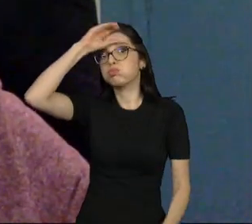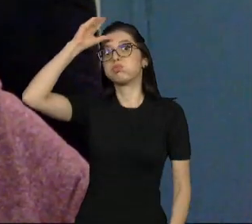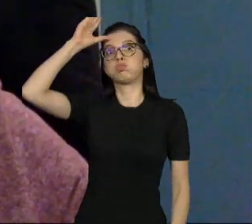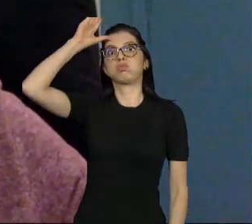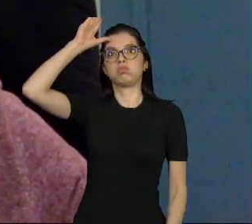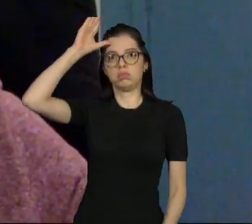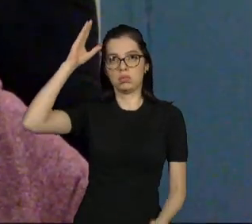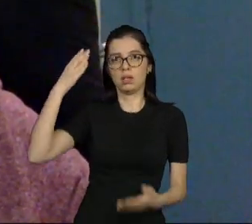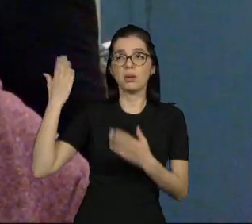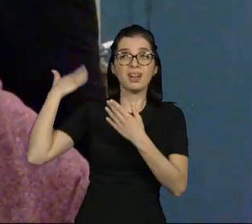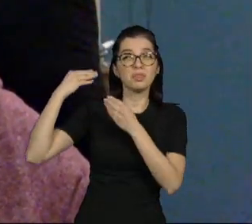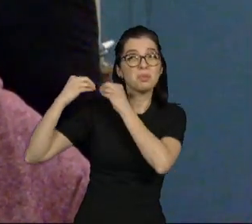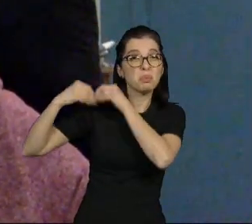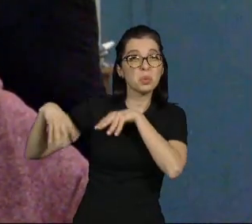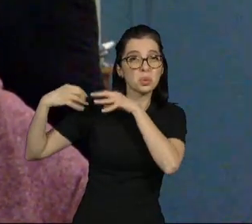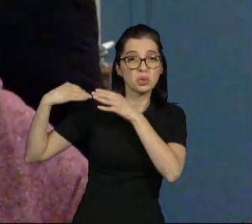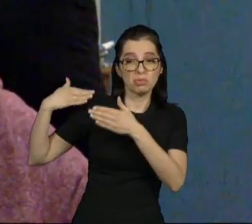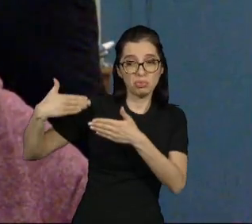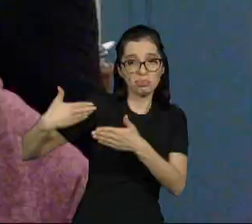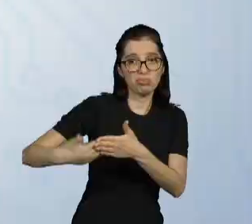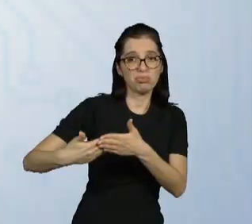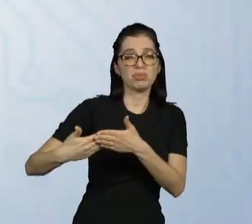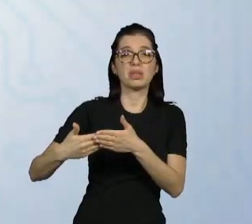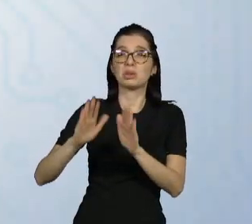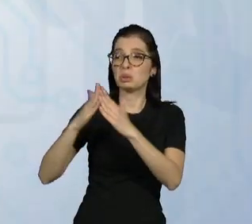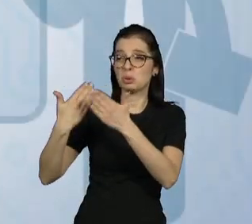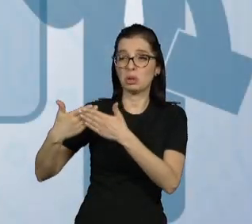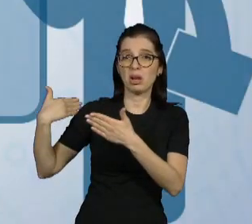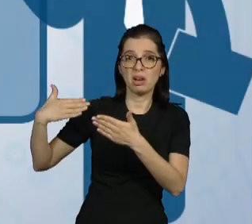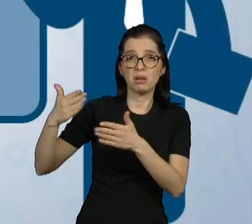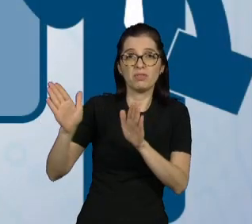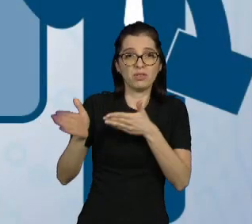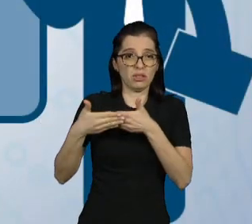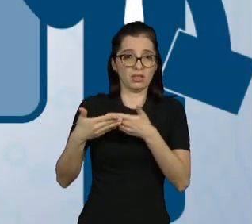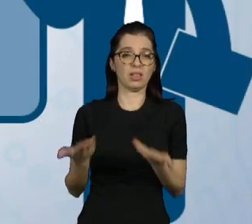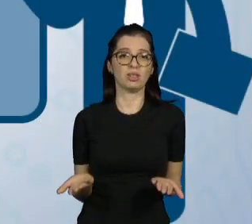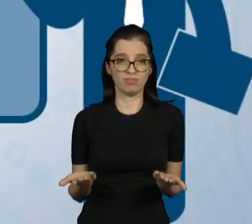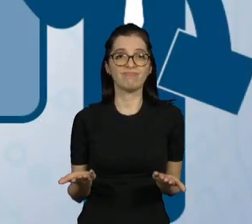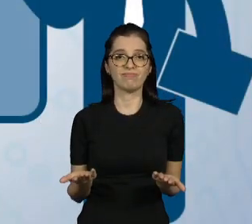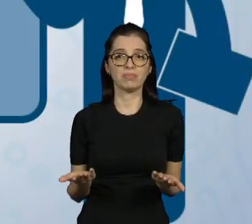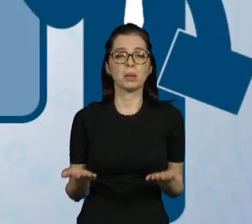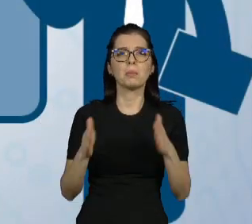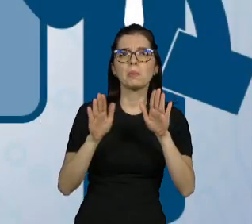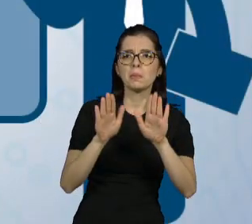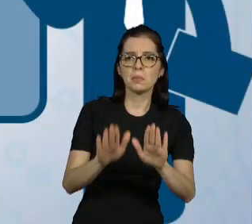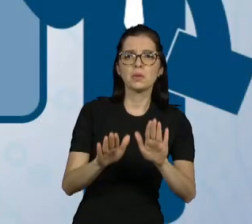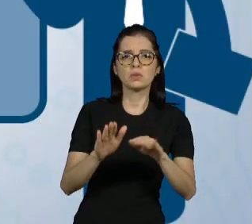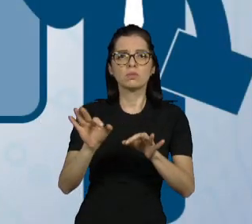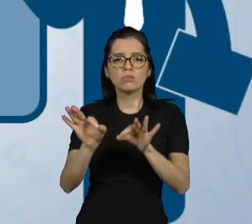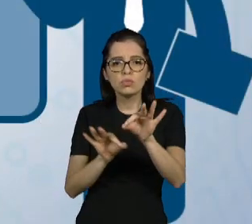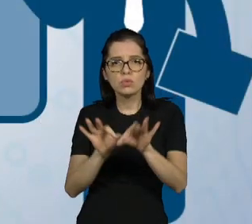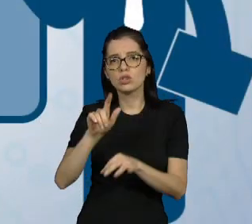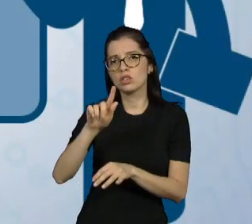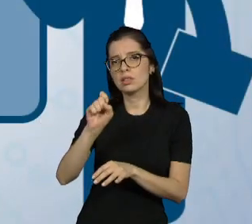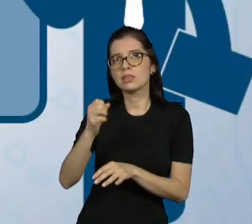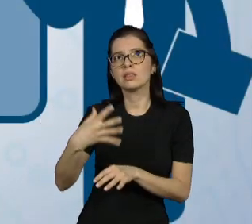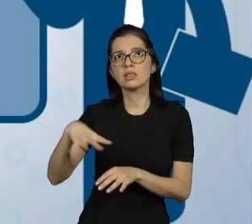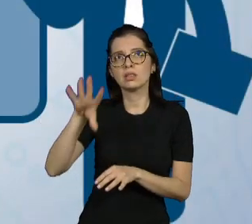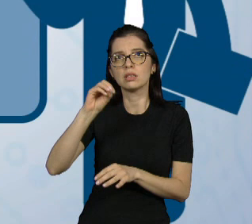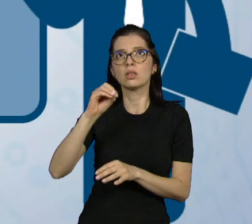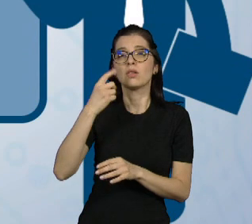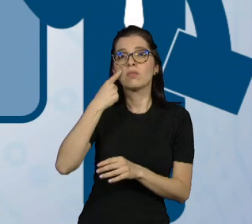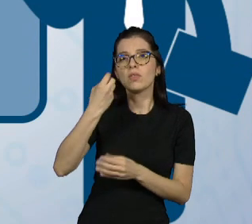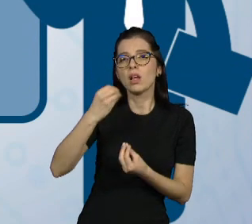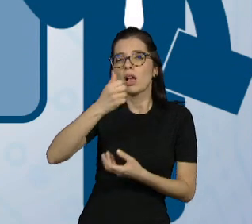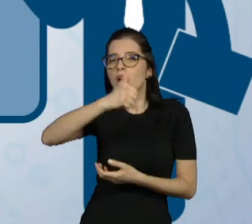perdas, porque o fechamento de escolas ele acarreta essas perdas. Entre as ações esperadas dos novos gestores estão uma avaliação da